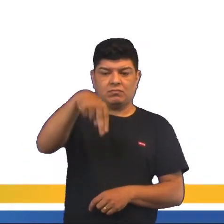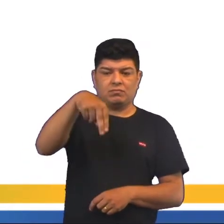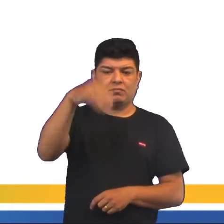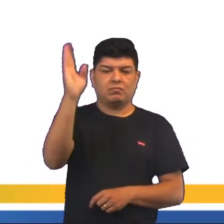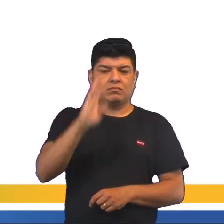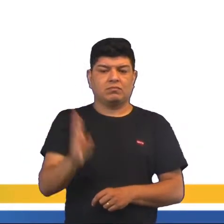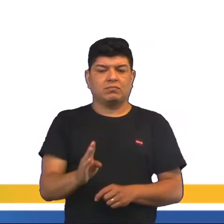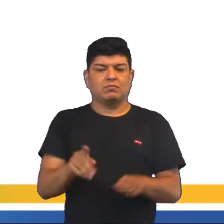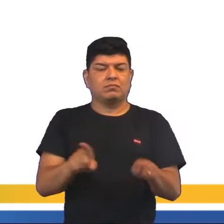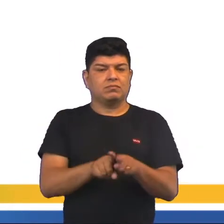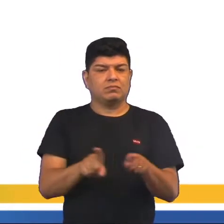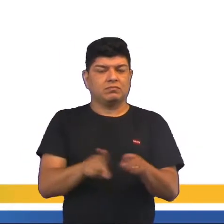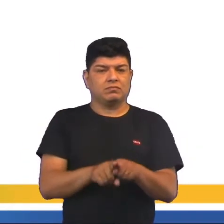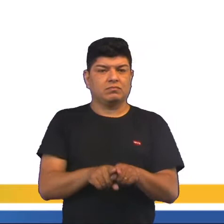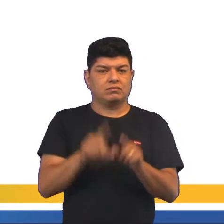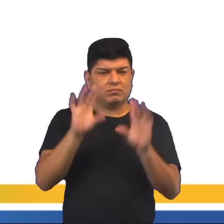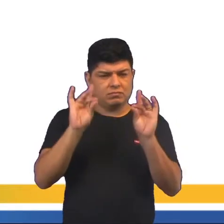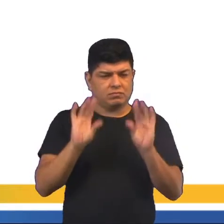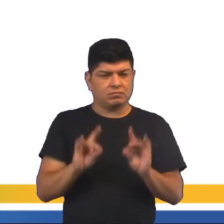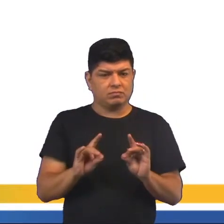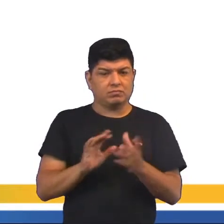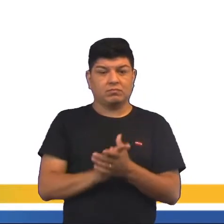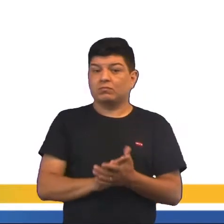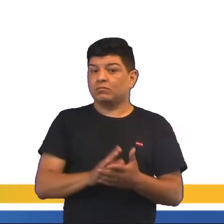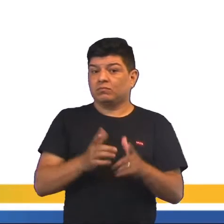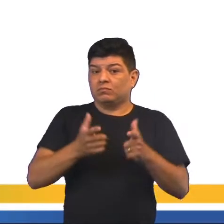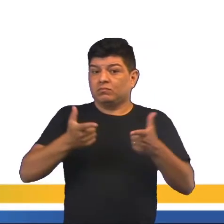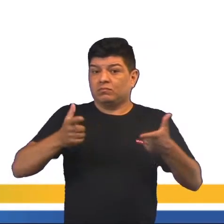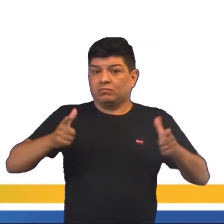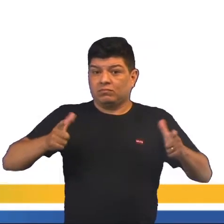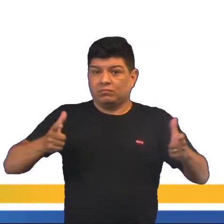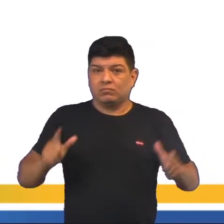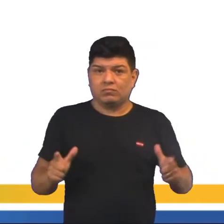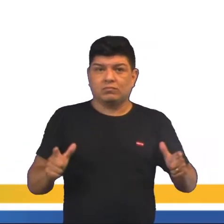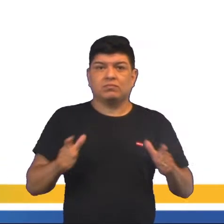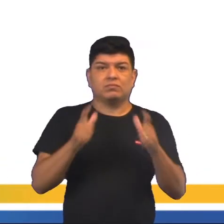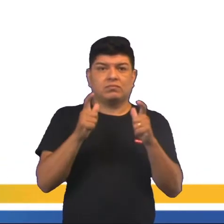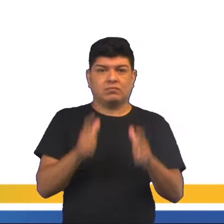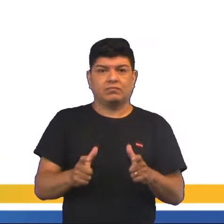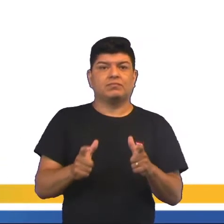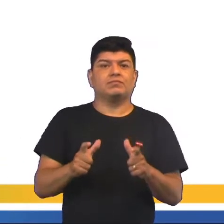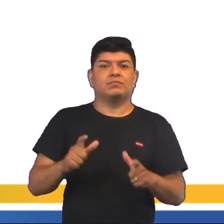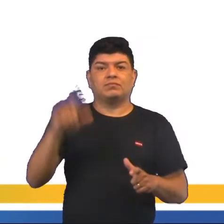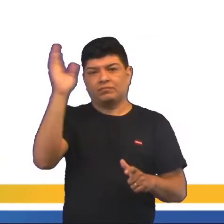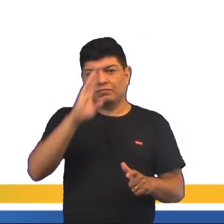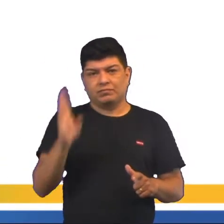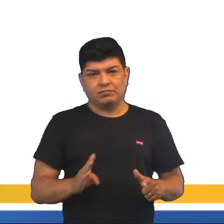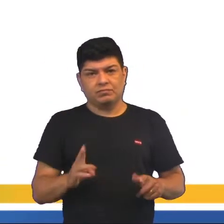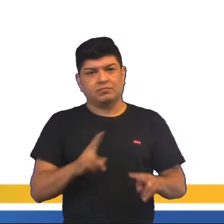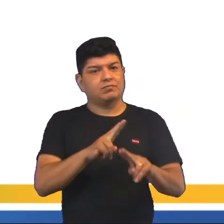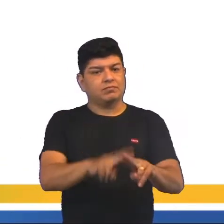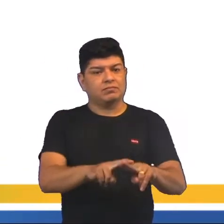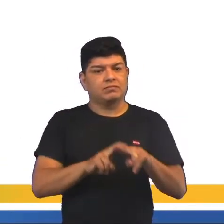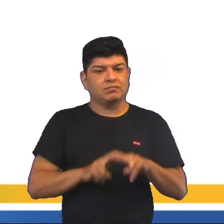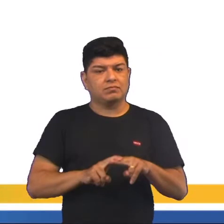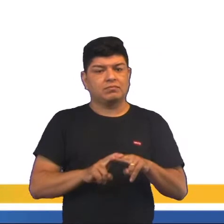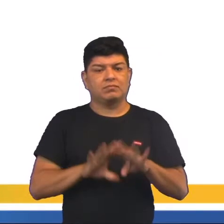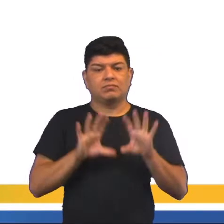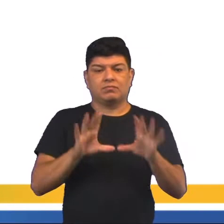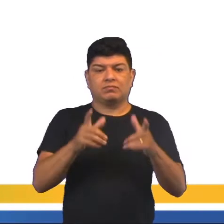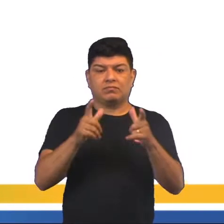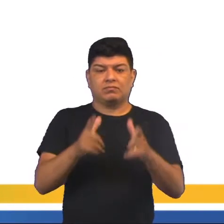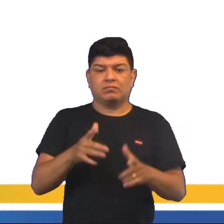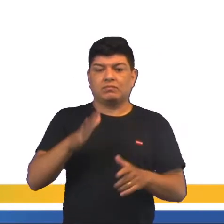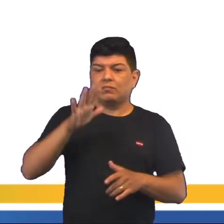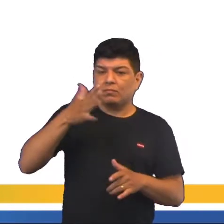brasileiro e é, olha só o detalhe, a maior região morfoclimática do Brasil, com uma